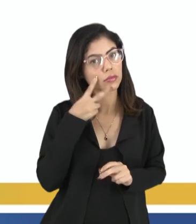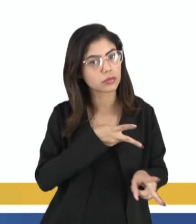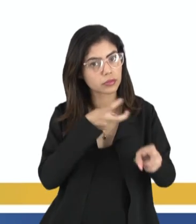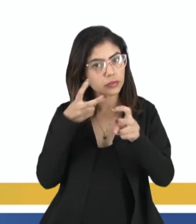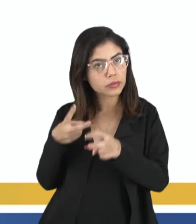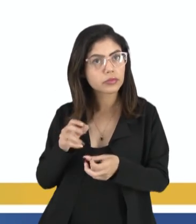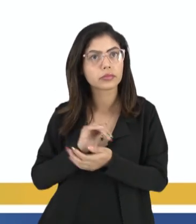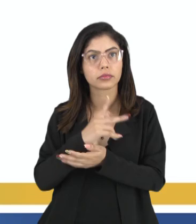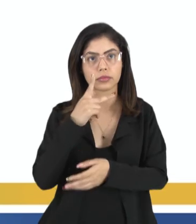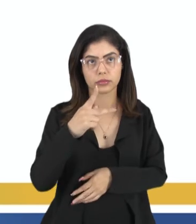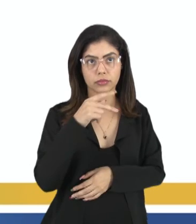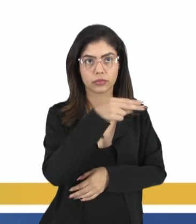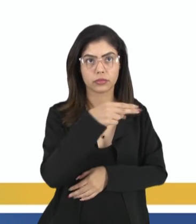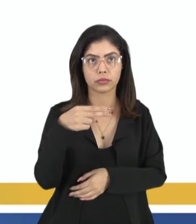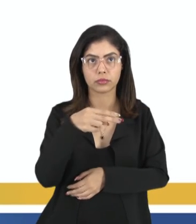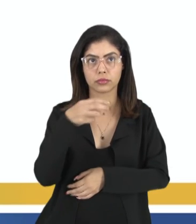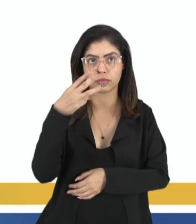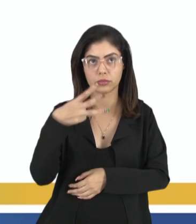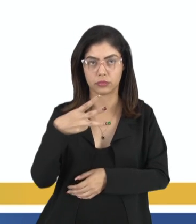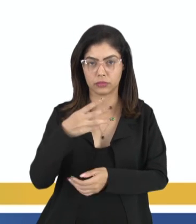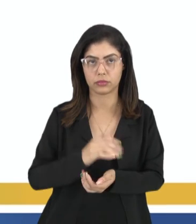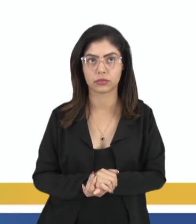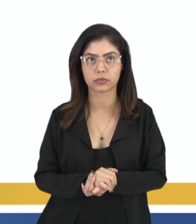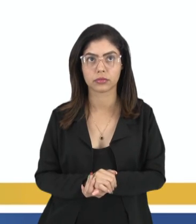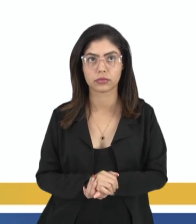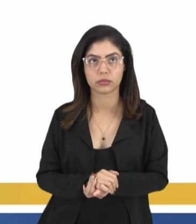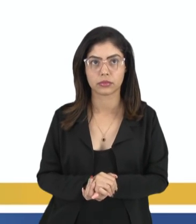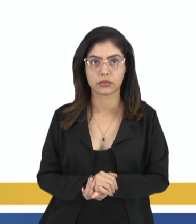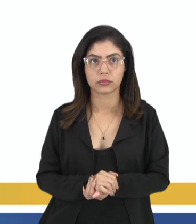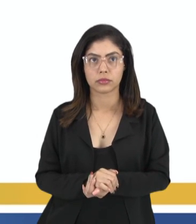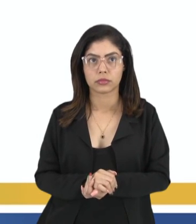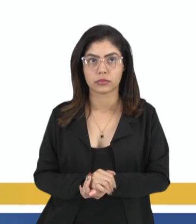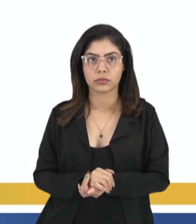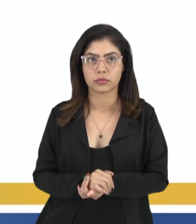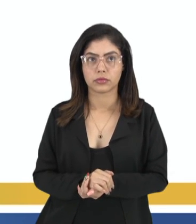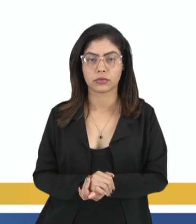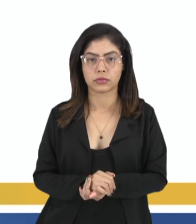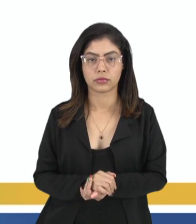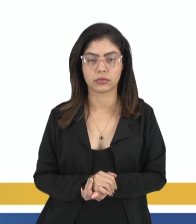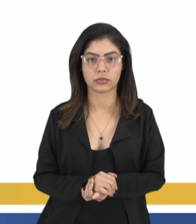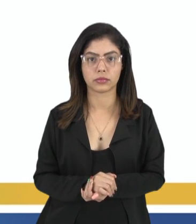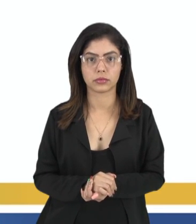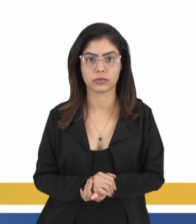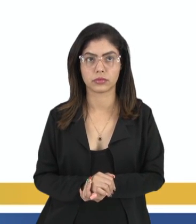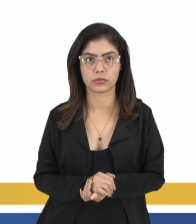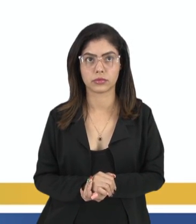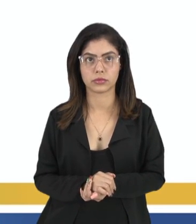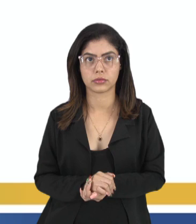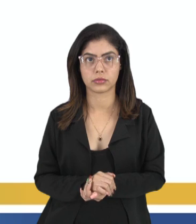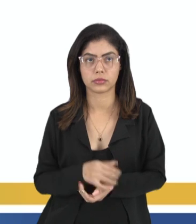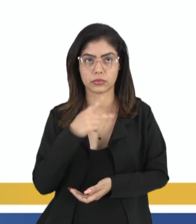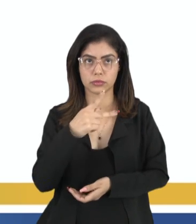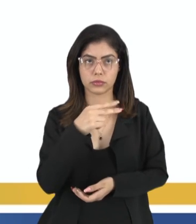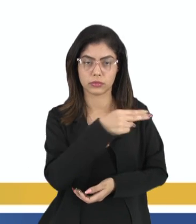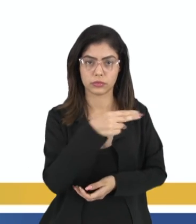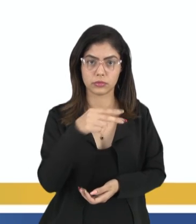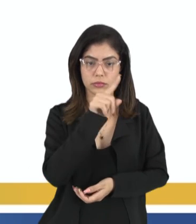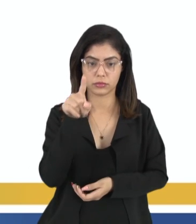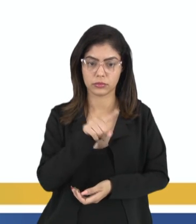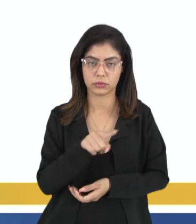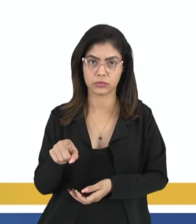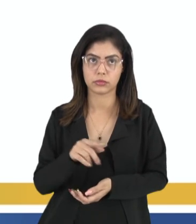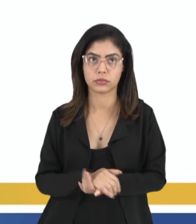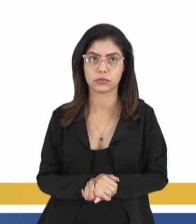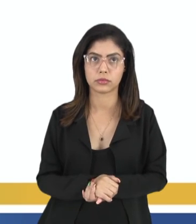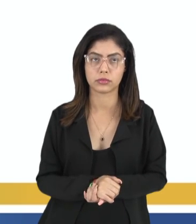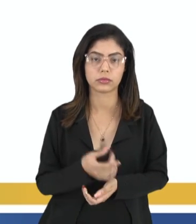O P, que é prótons, carga positiva, ó, nós temos 3. Número atômico é 3, porque P é sempre igual a Z.